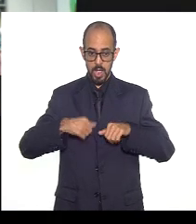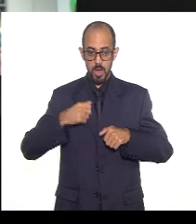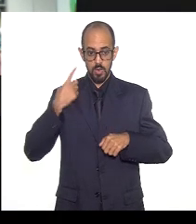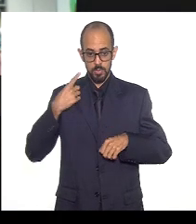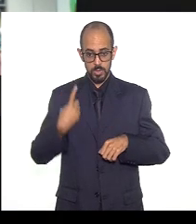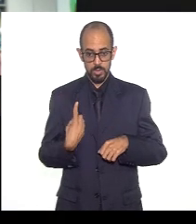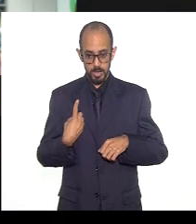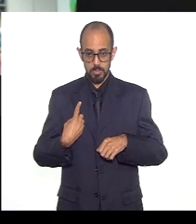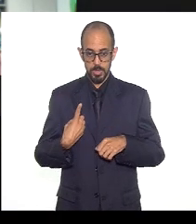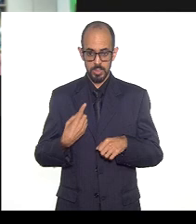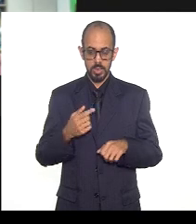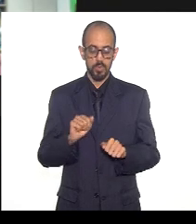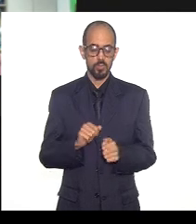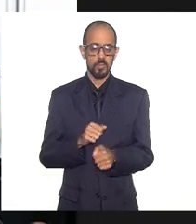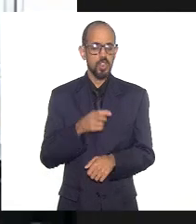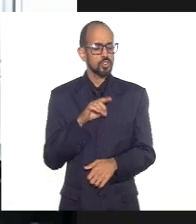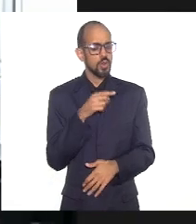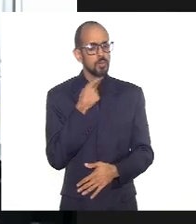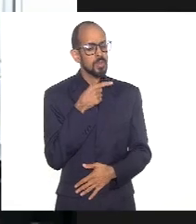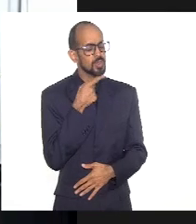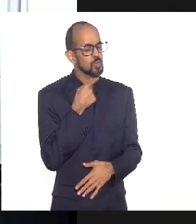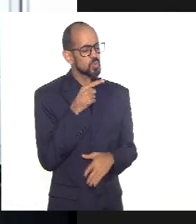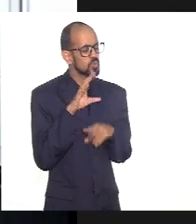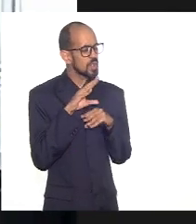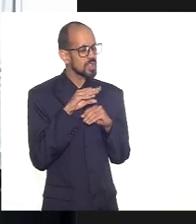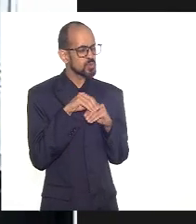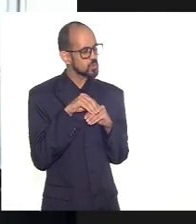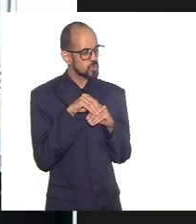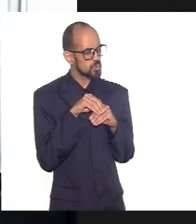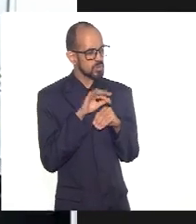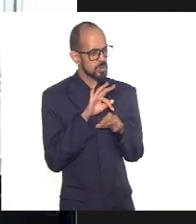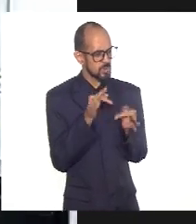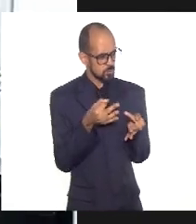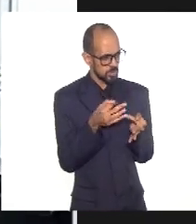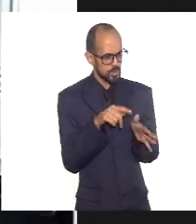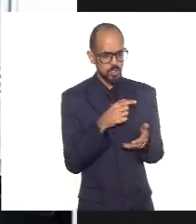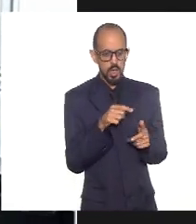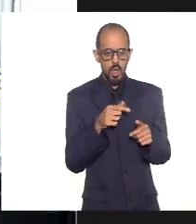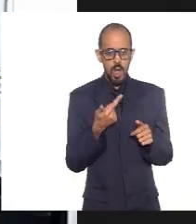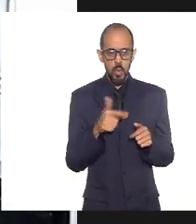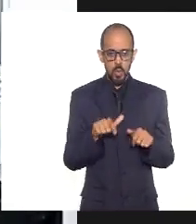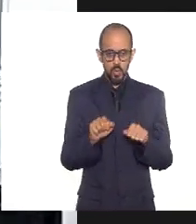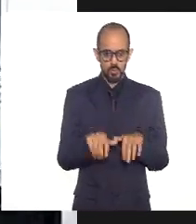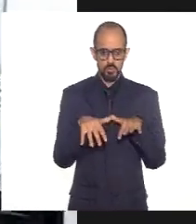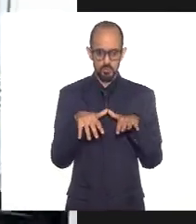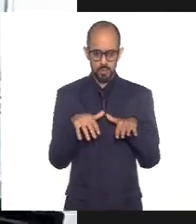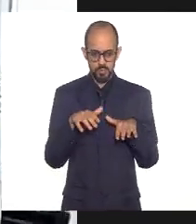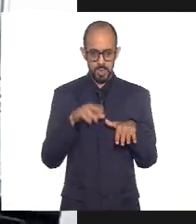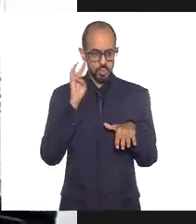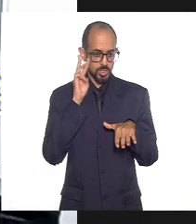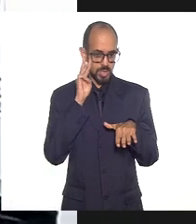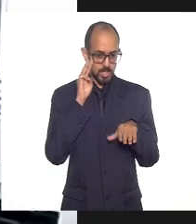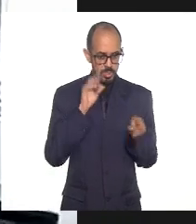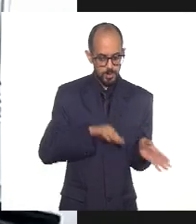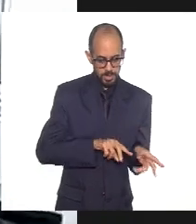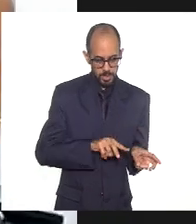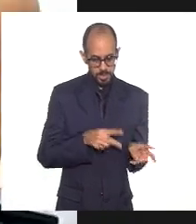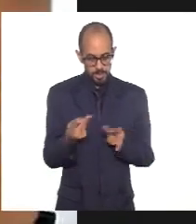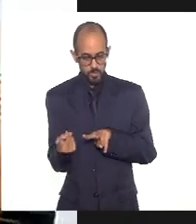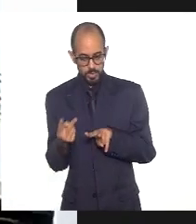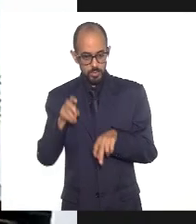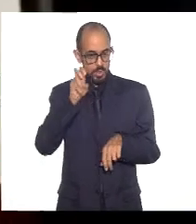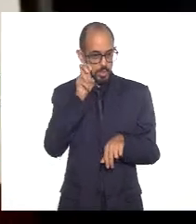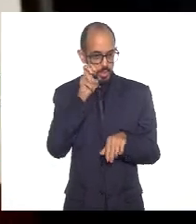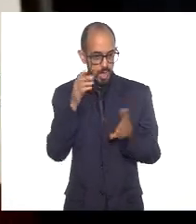É só uma dúvida, presidente, muito breve. O resto da pauta de hoje, de terça, ela vai para essa quinta dessa semana agora ou